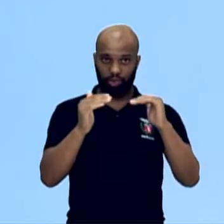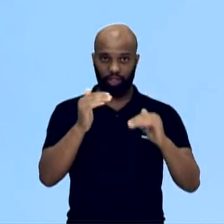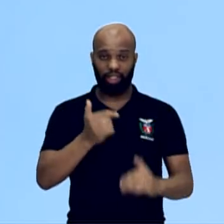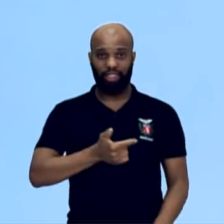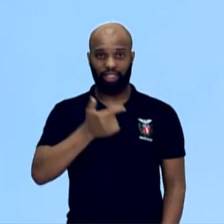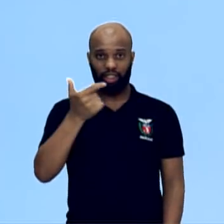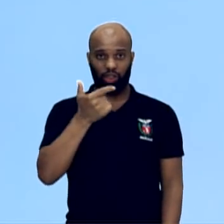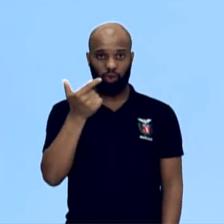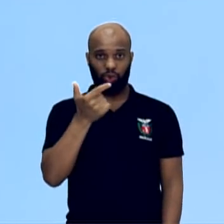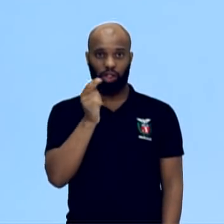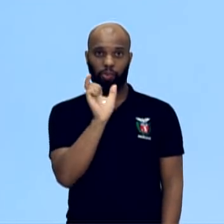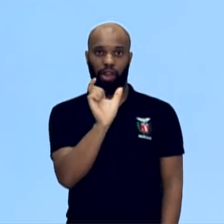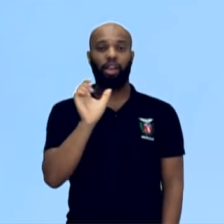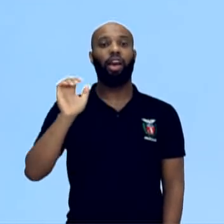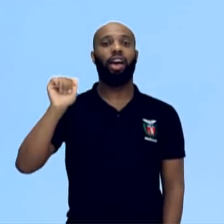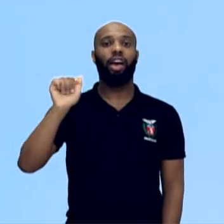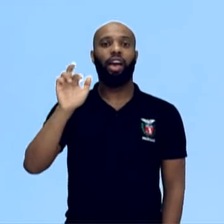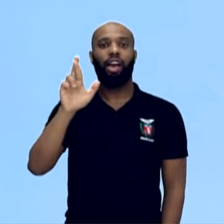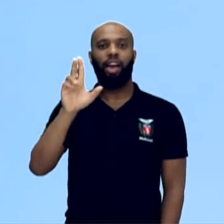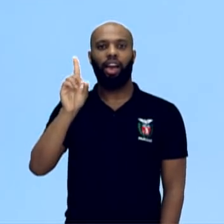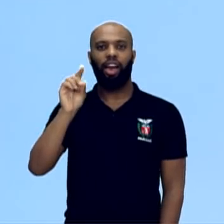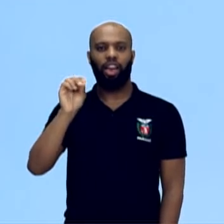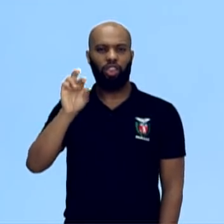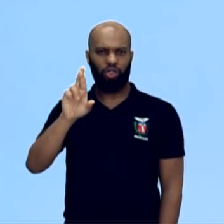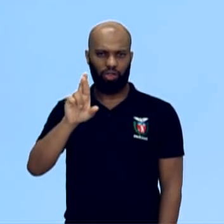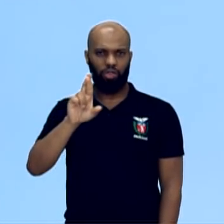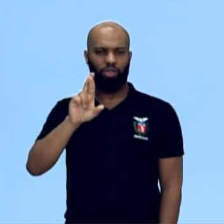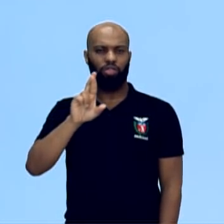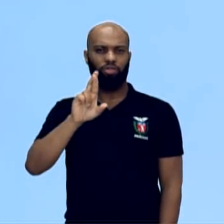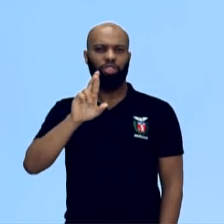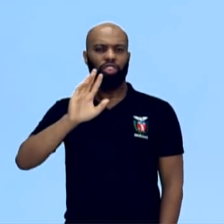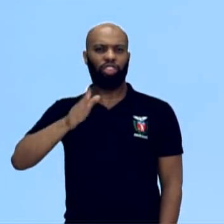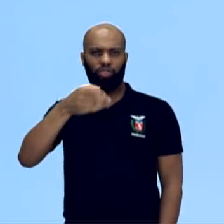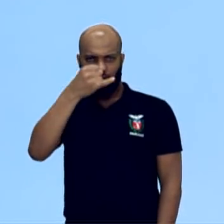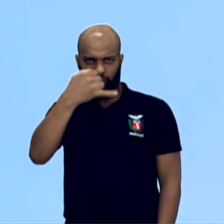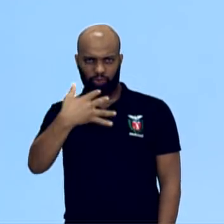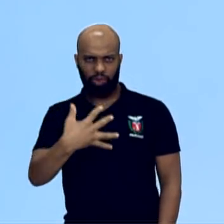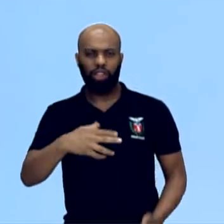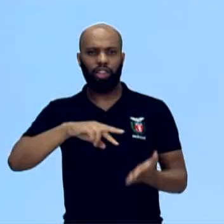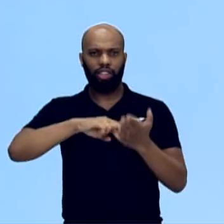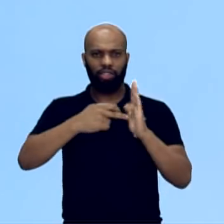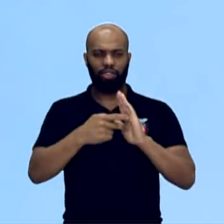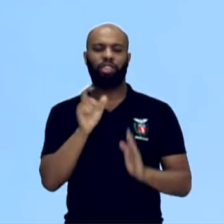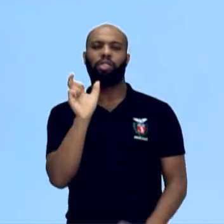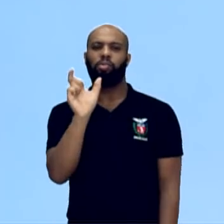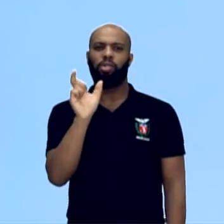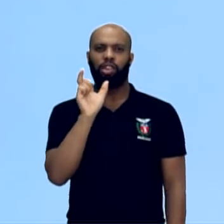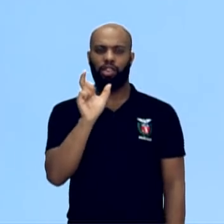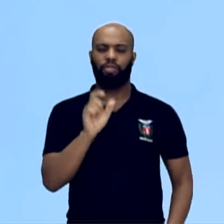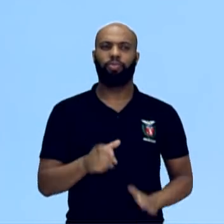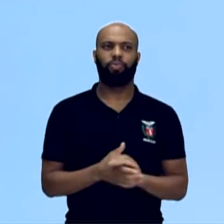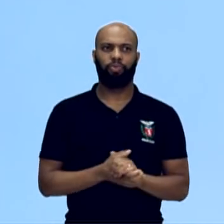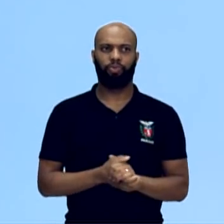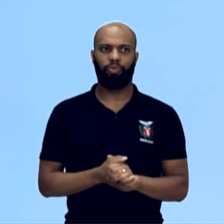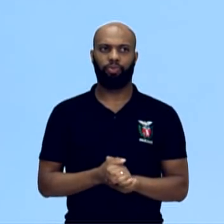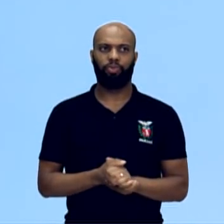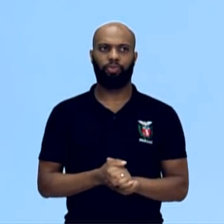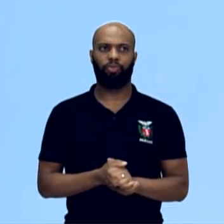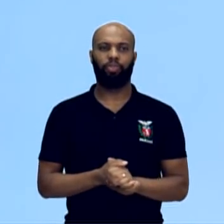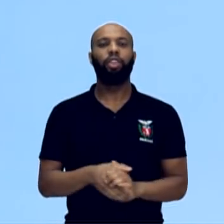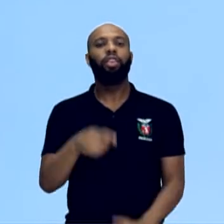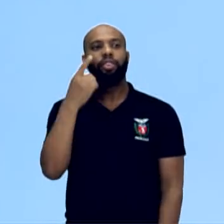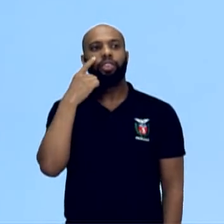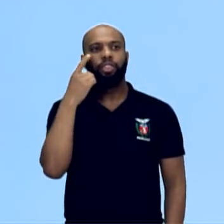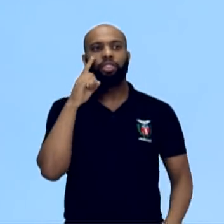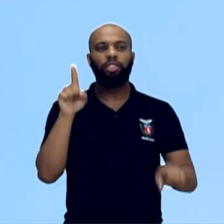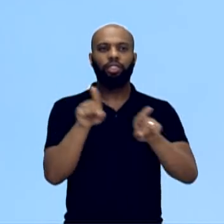é ardor, ardor. Já vamos falar para vocês sobre o sentido dessa palavra, para quem não conhece. E